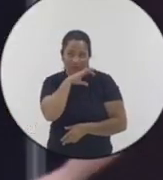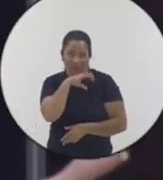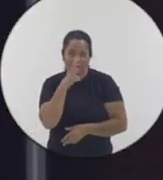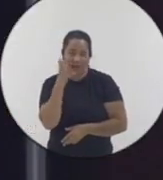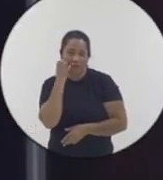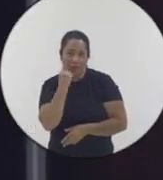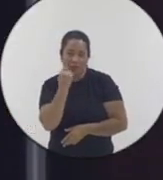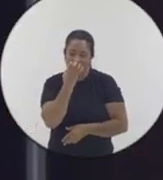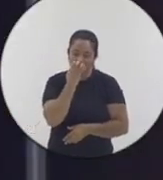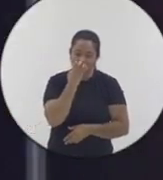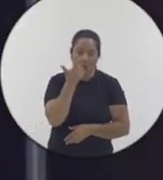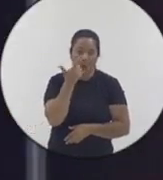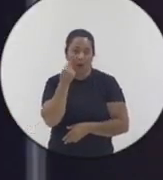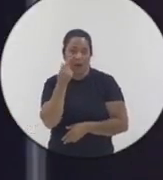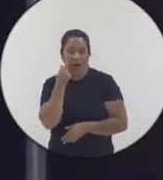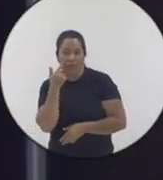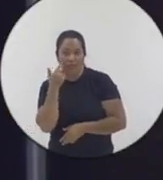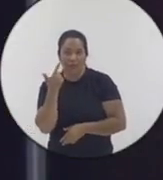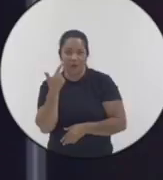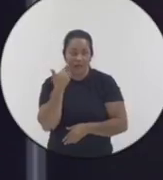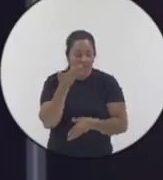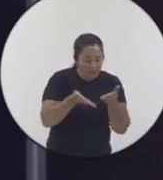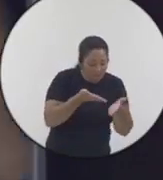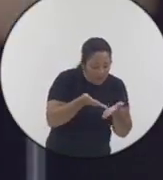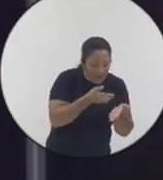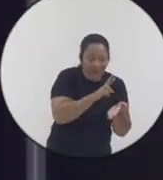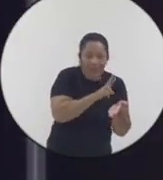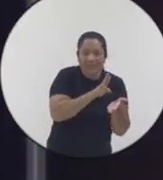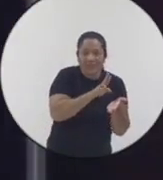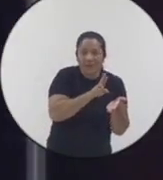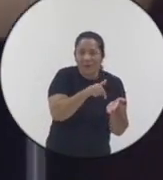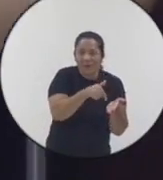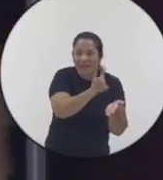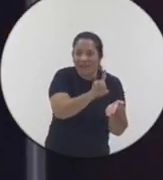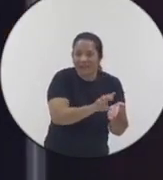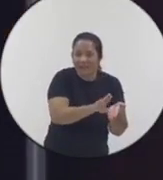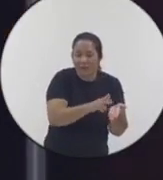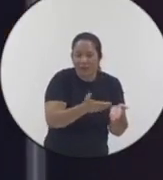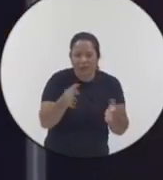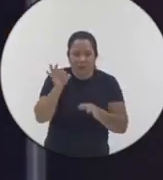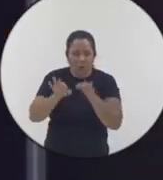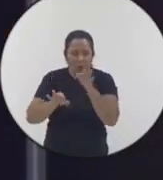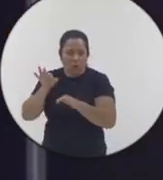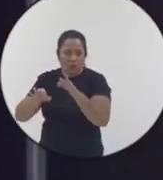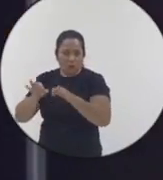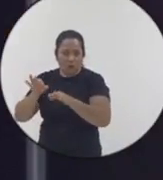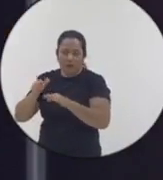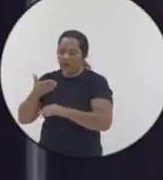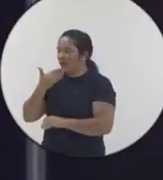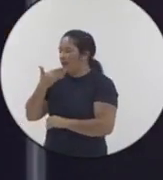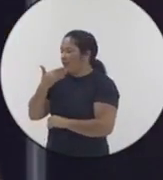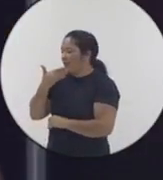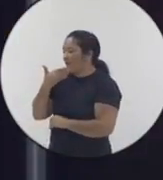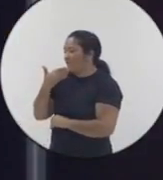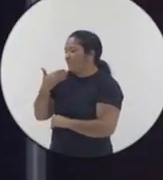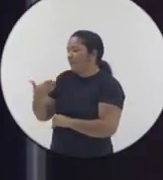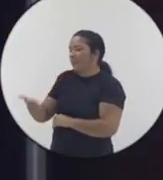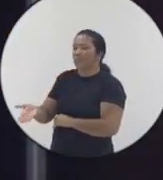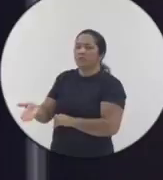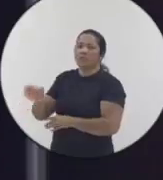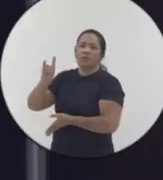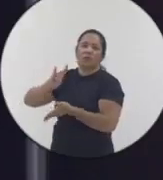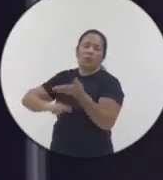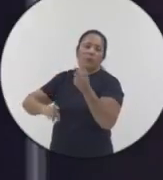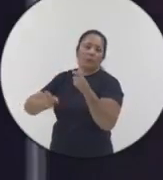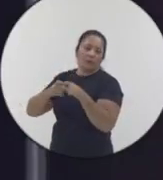o seu nome, e a gente é negligenciado, e nos perguntam, tipo, dia desse um juiz chegou para mim, minha filha, eu estou pedindo só esse laudo se você não está insana, porque